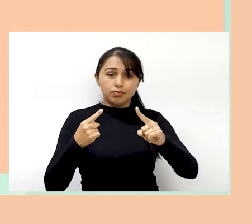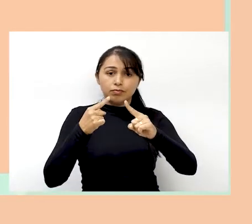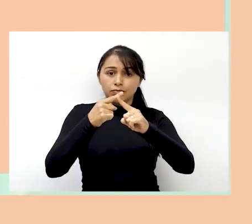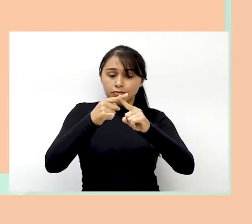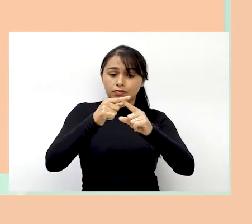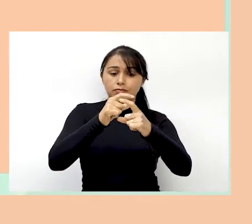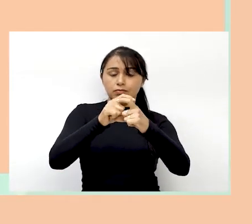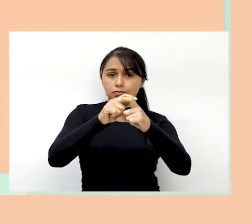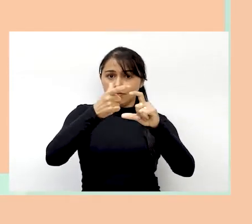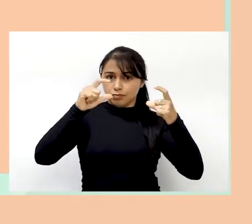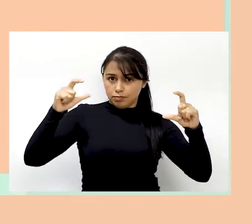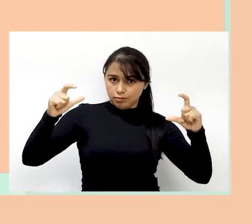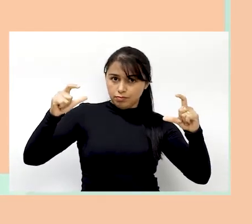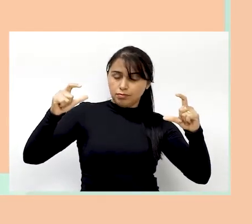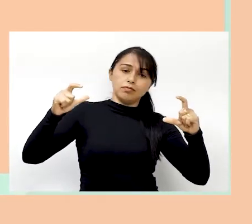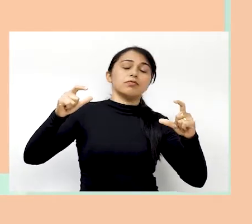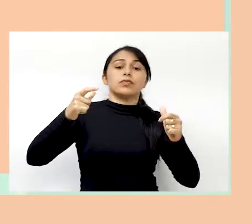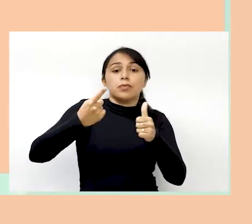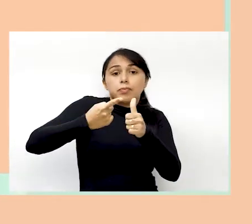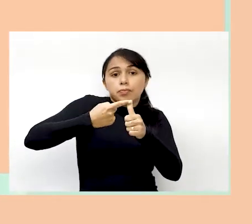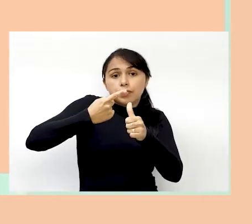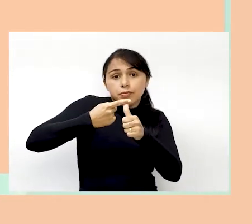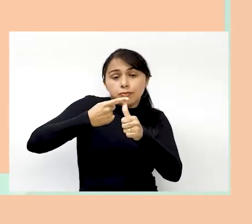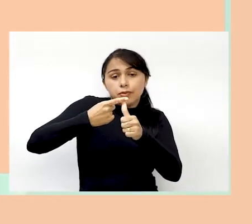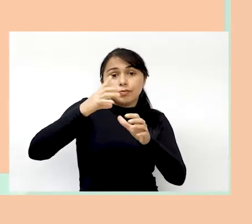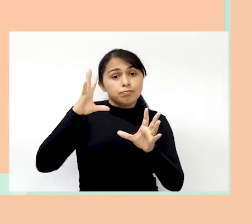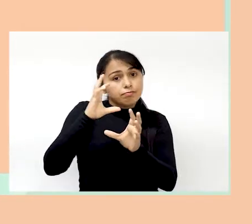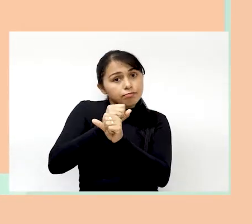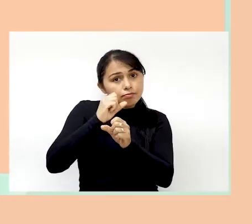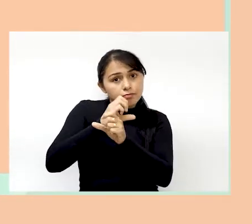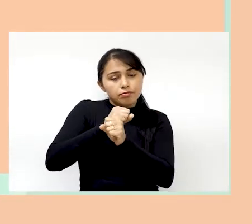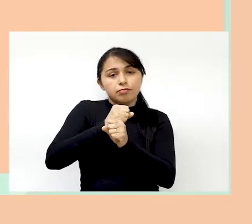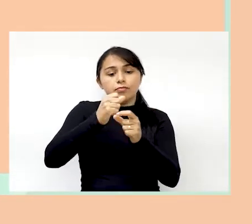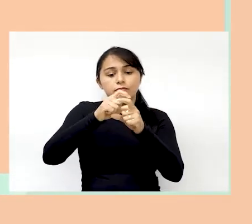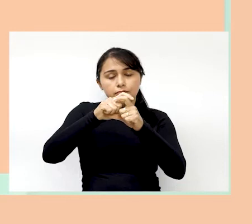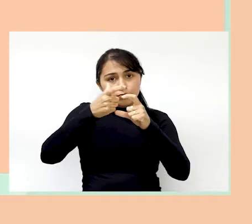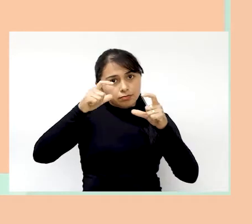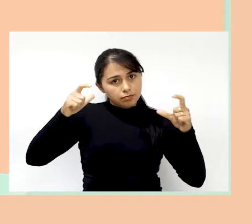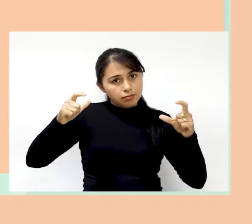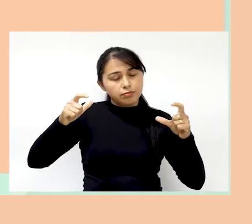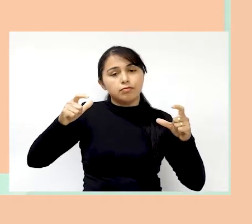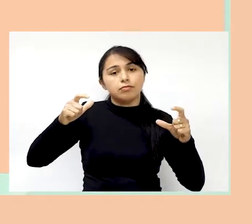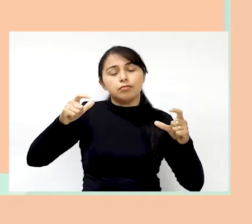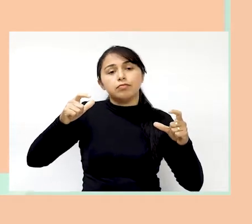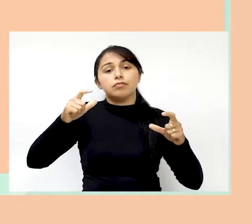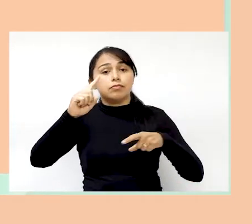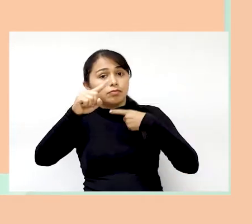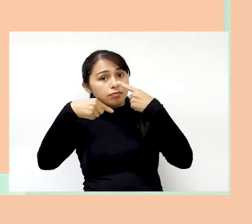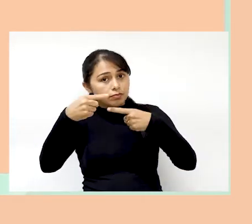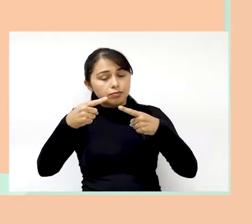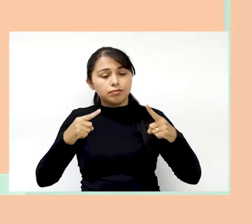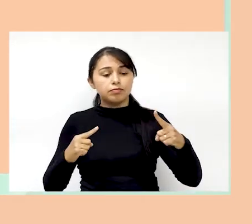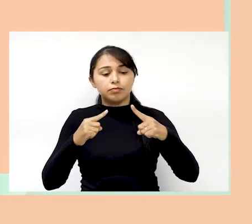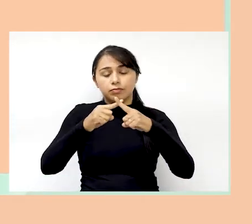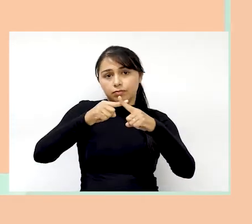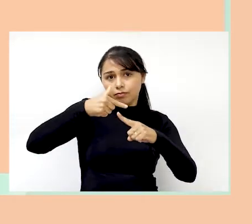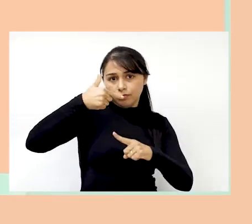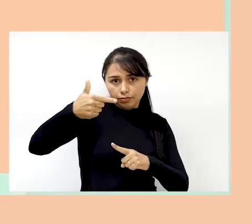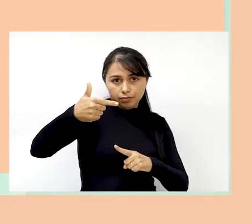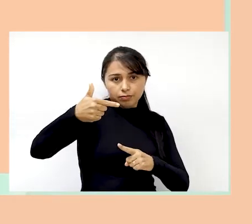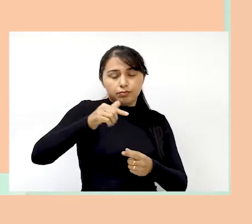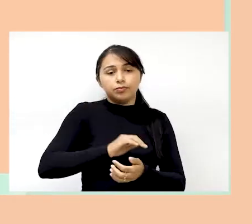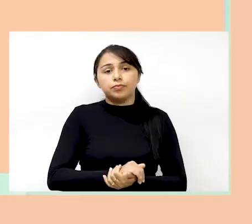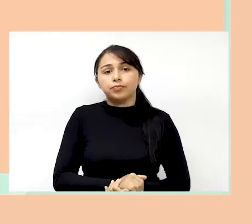vezes a medida dessa expressão. Então, depois de calcular essa expressão, eu ainda vou ter que multiplicar por 2.